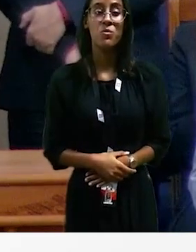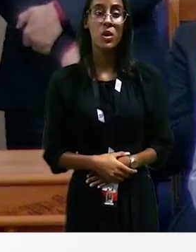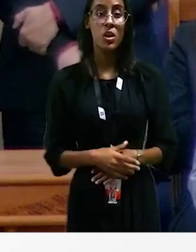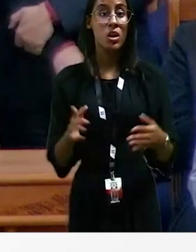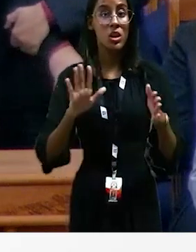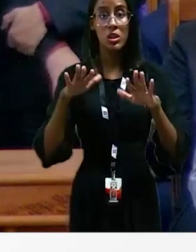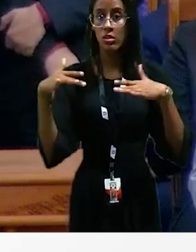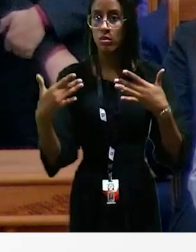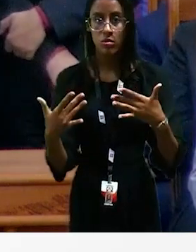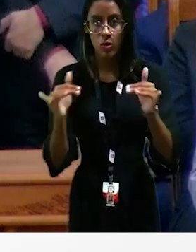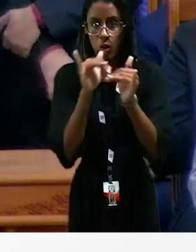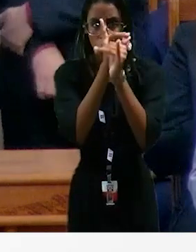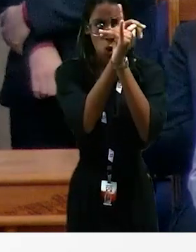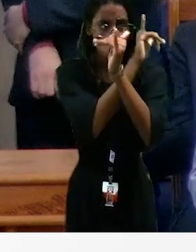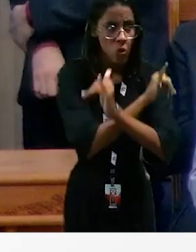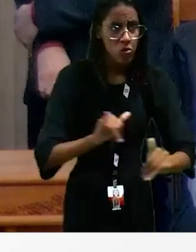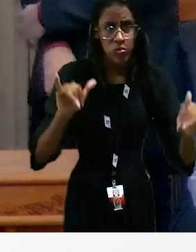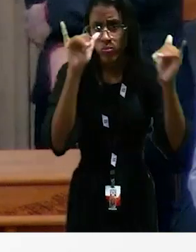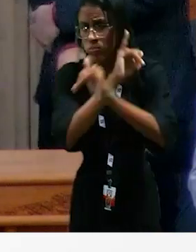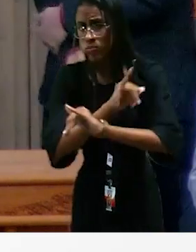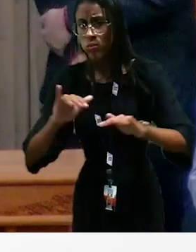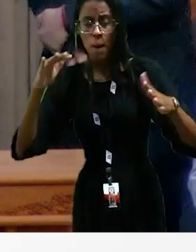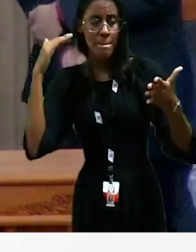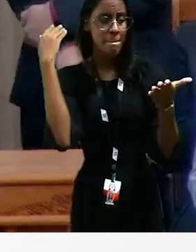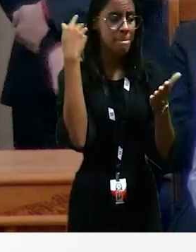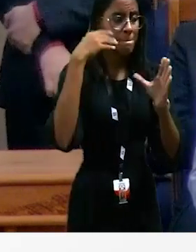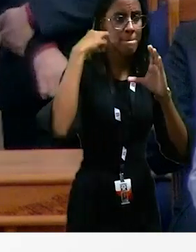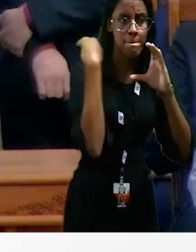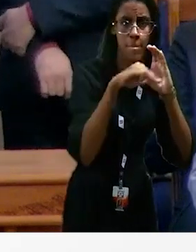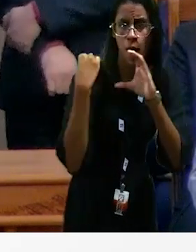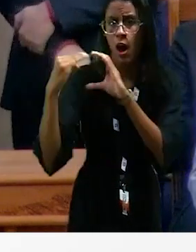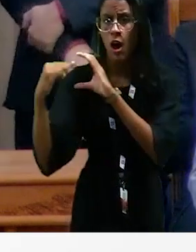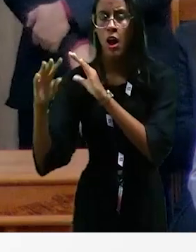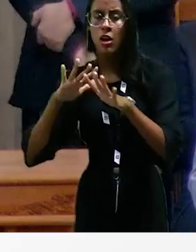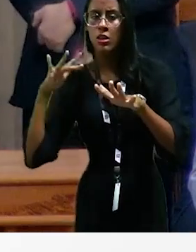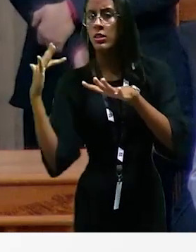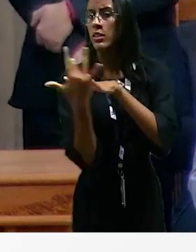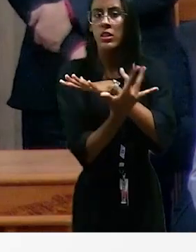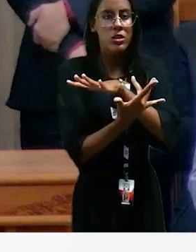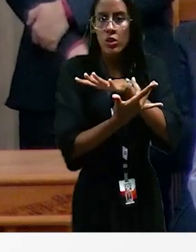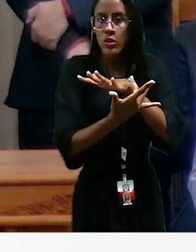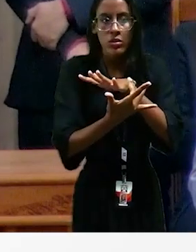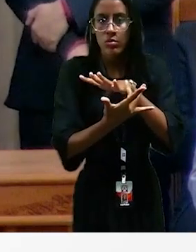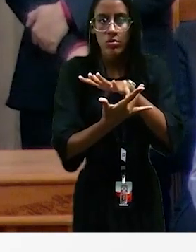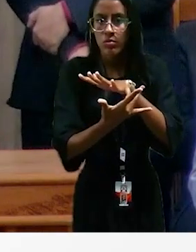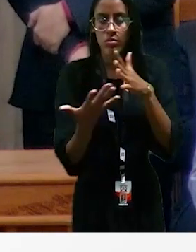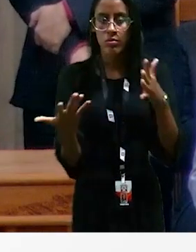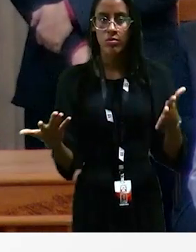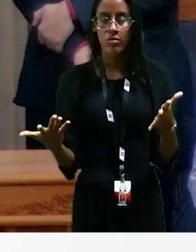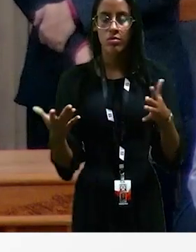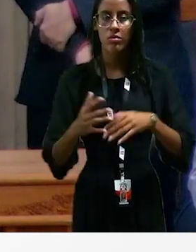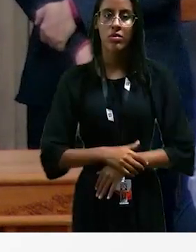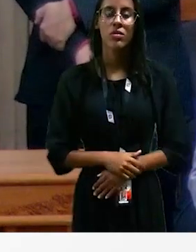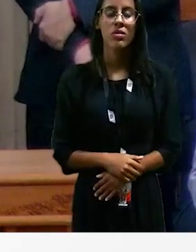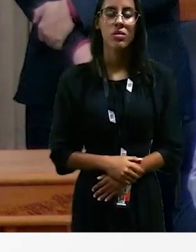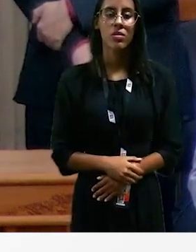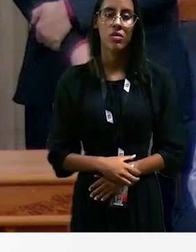os meios de comunicações sem se quer procurar ouvir as duas partes